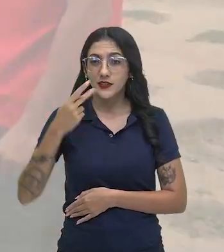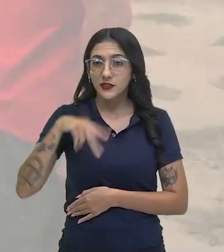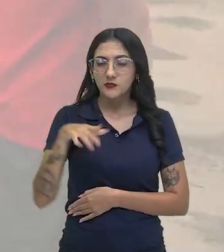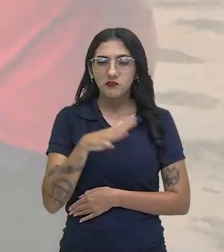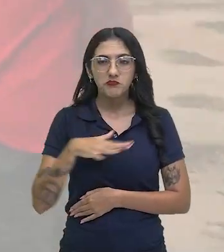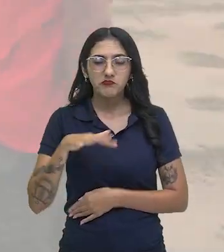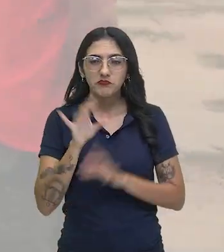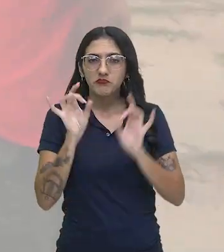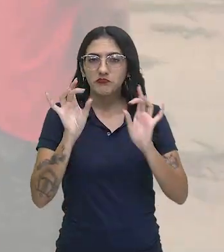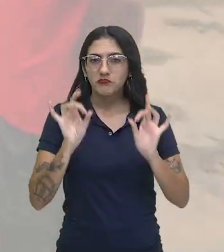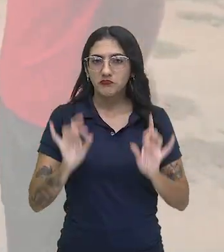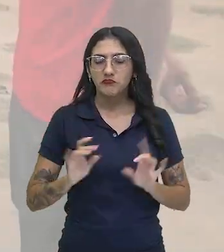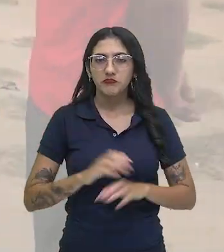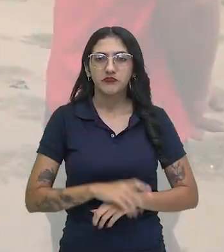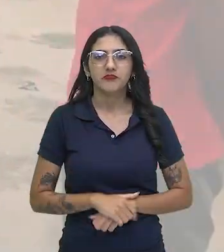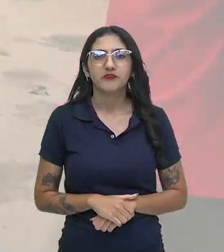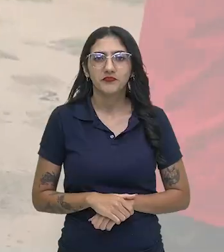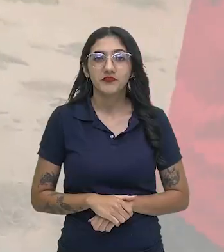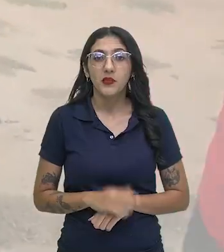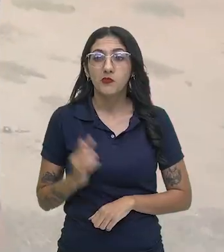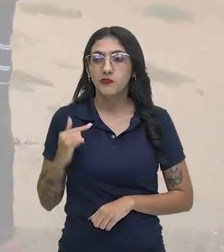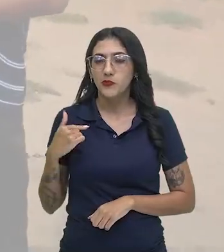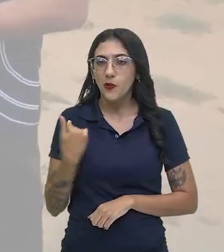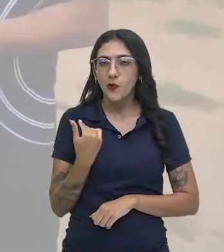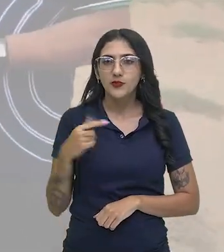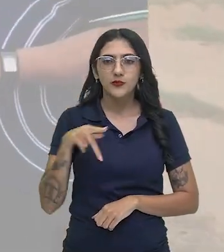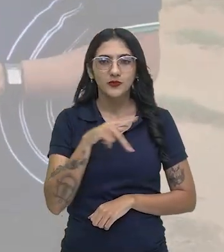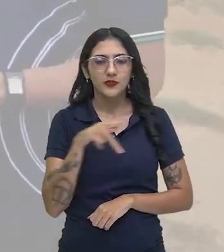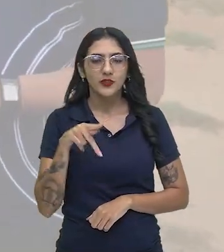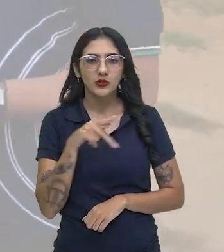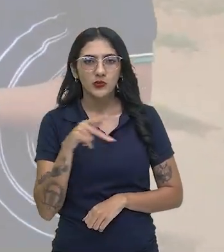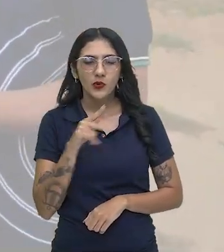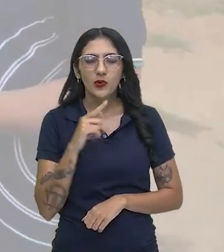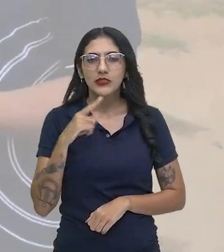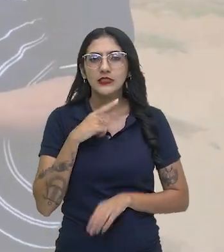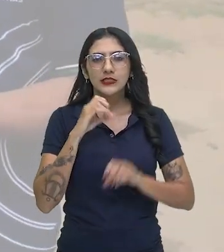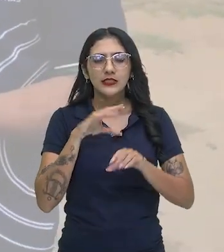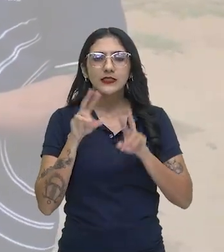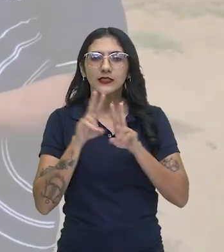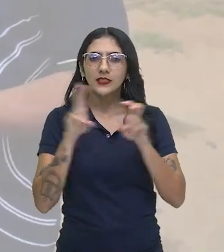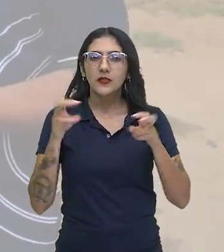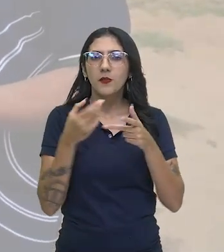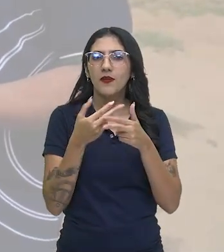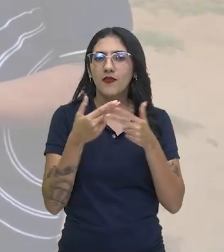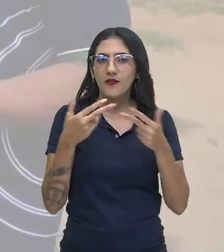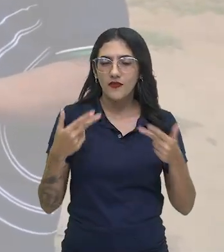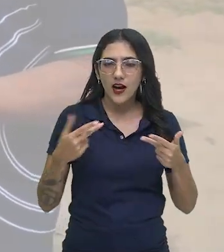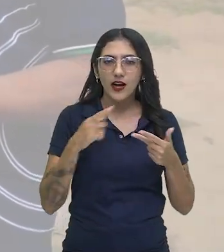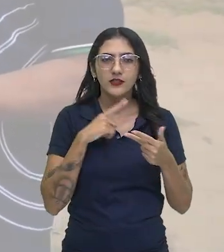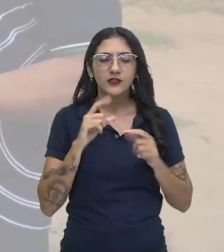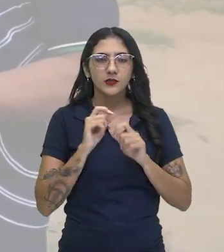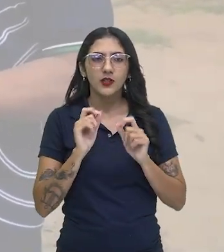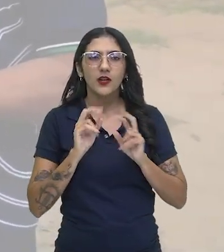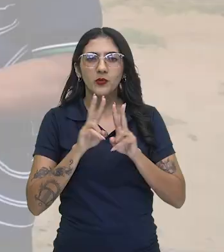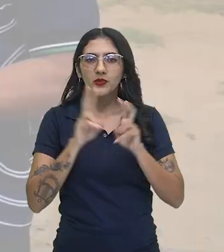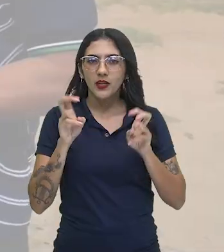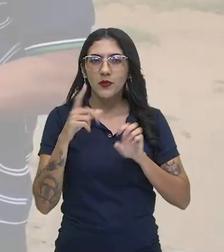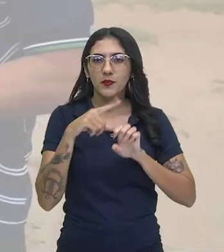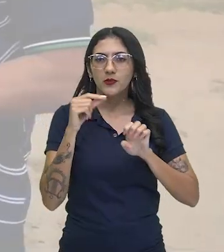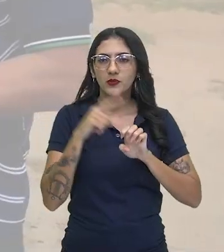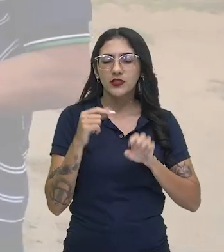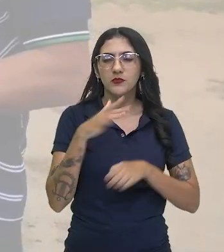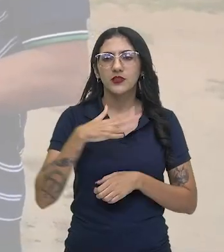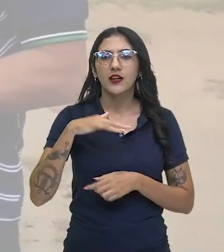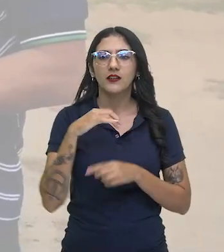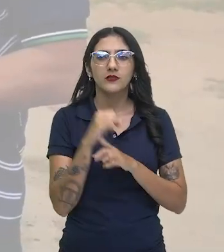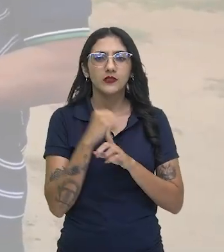Nós, professores de linguagem, vamos ministrar o UCA, não é verdade? Vamos trabalhar o empreendedorismo, né, social